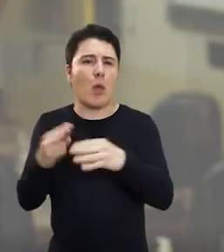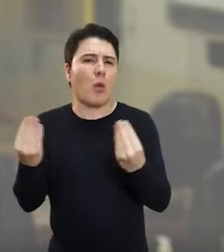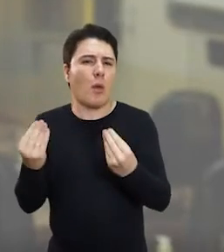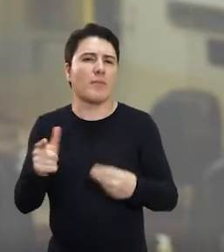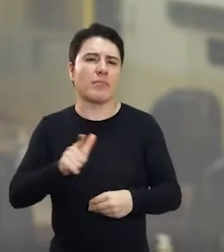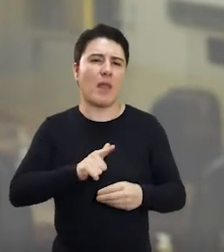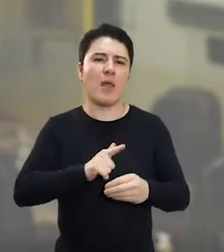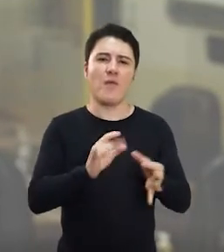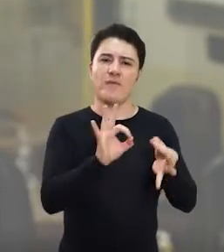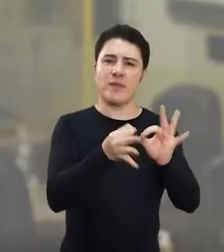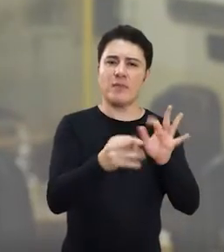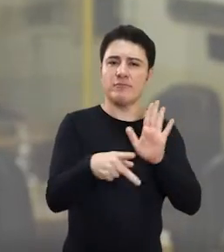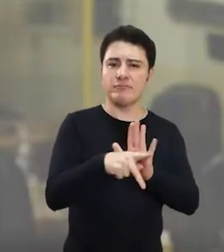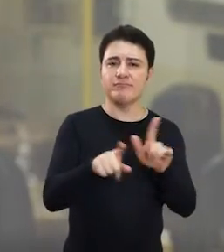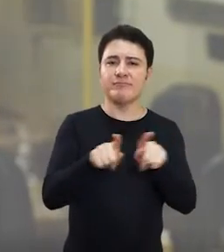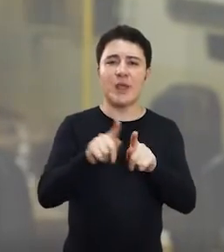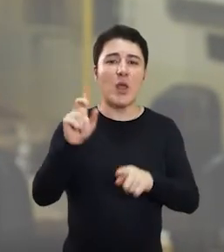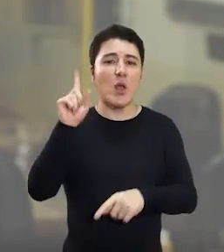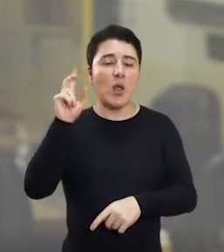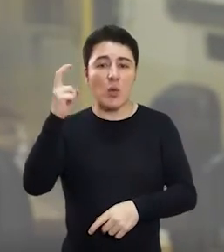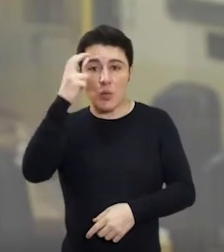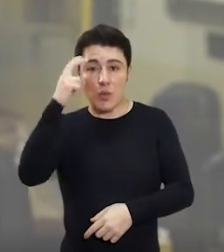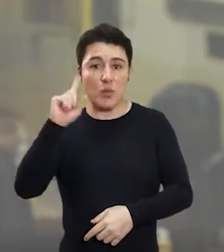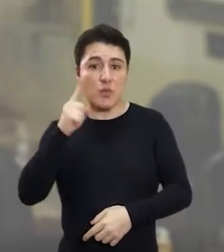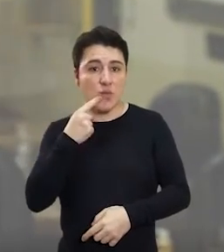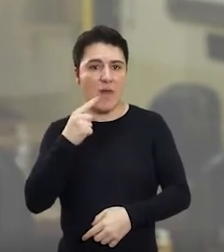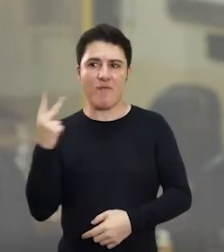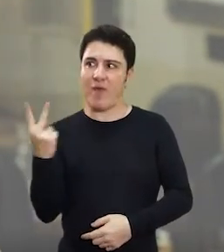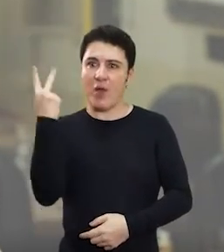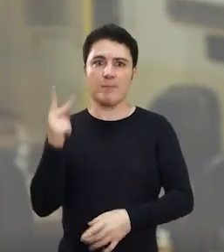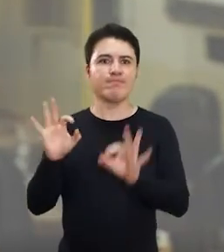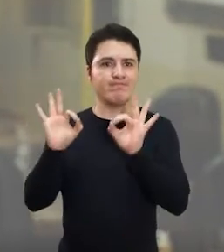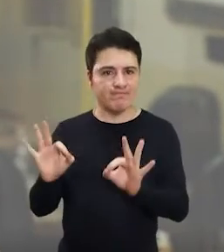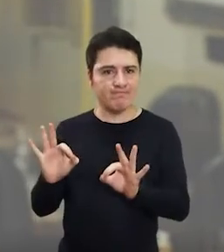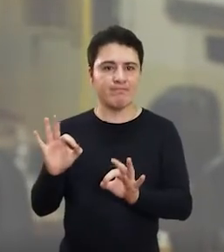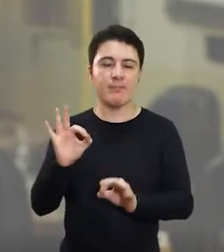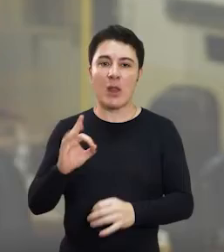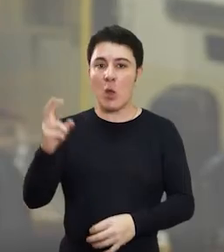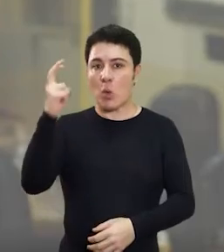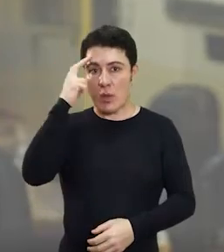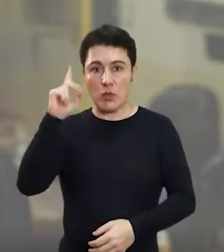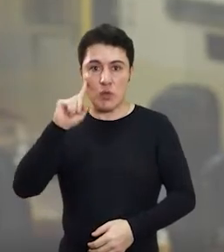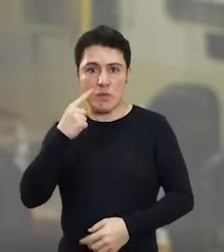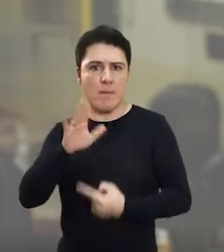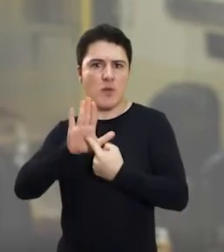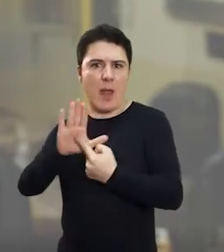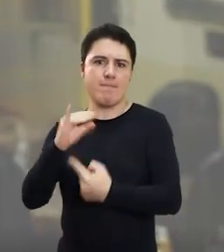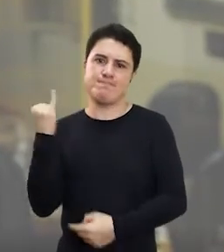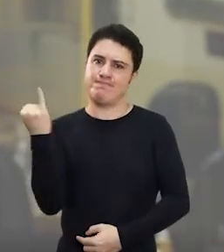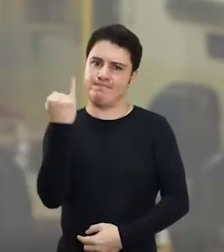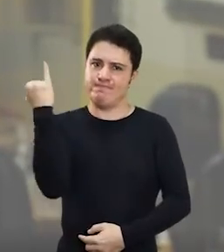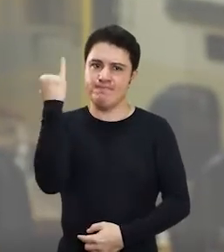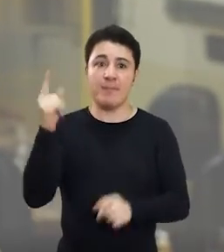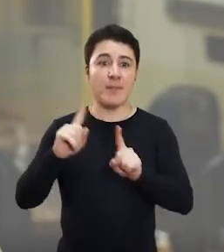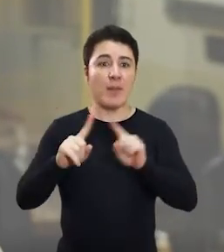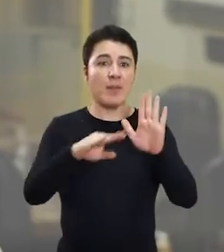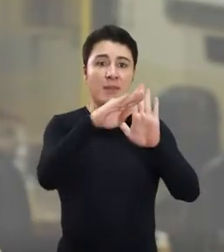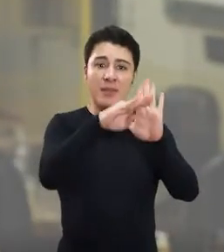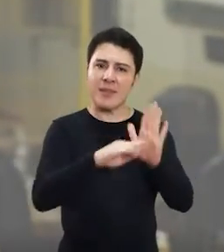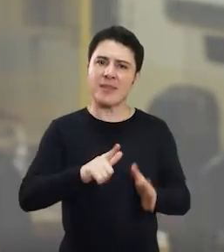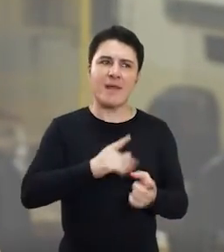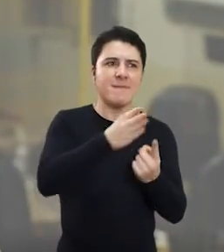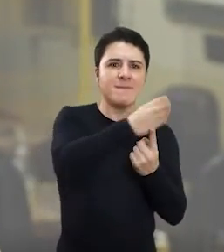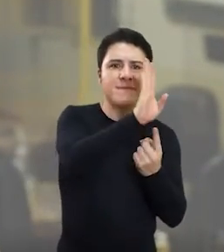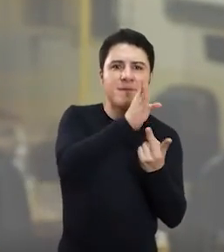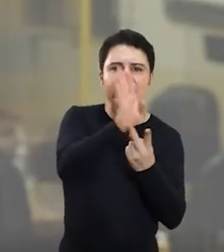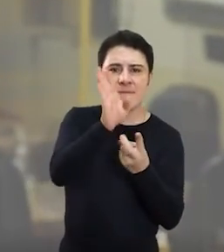Surda né valorização e visibilidade a cultura então assim são diversos E esses E a gente